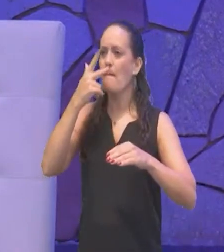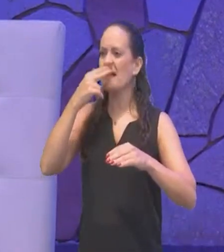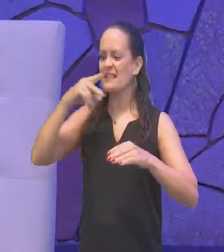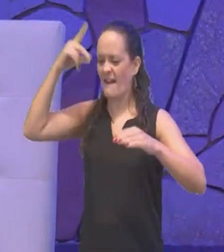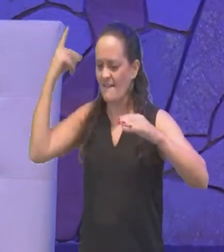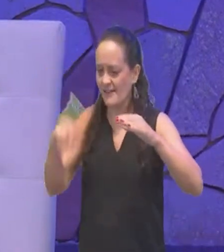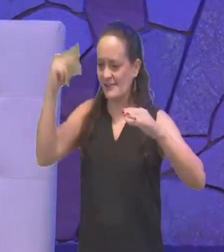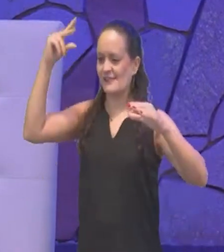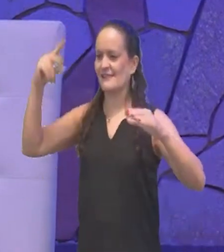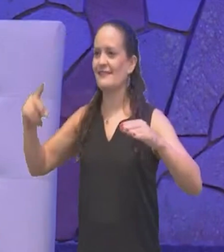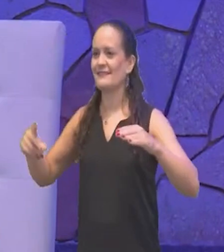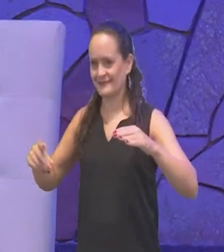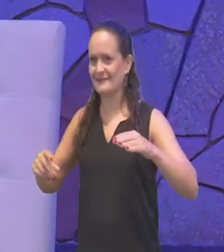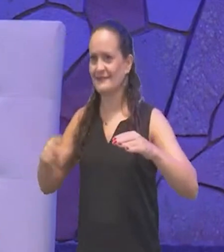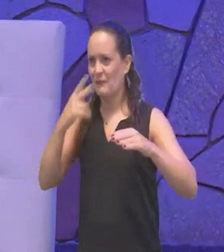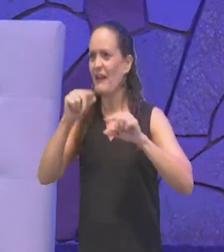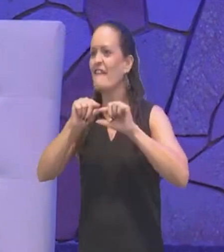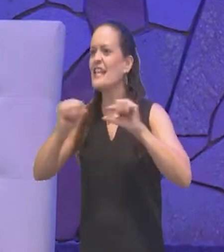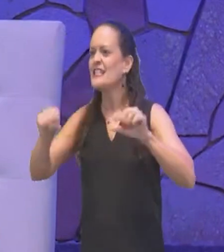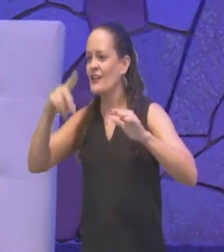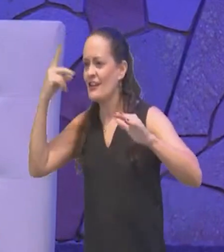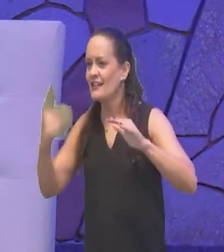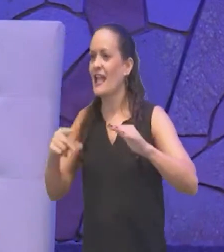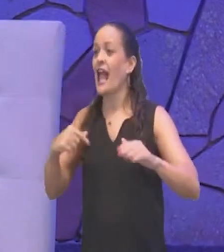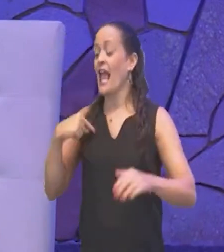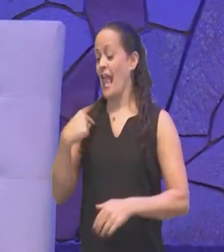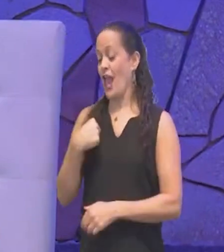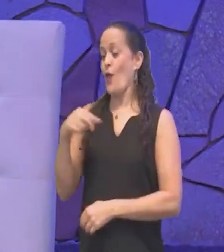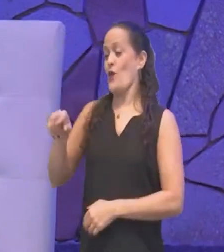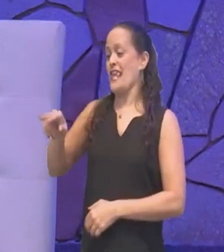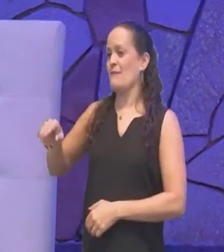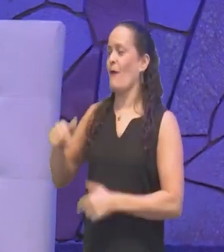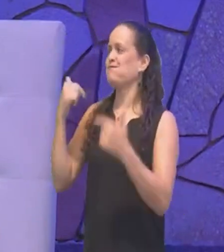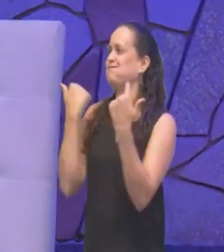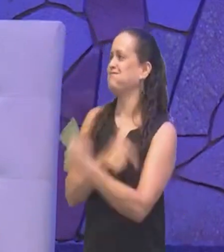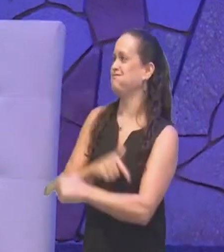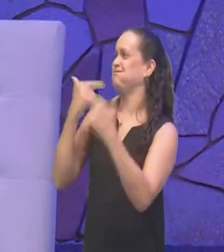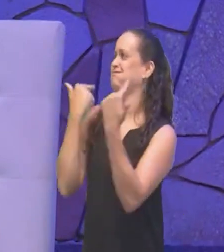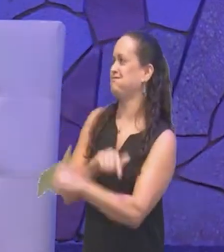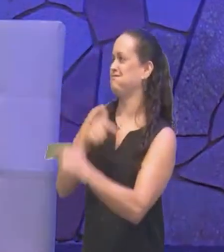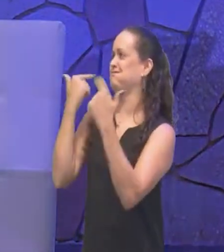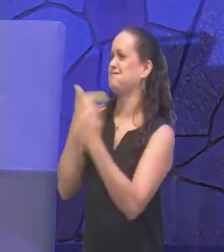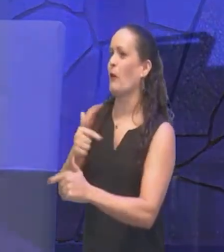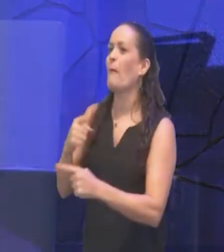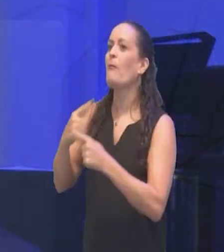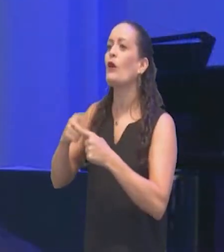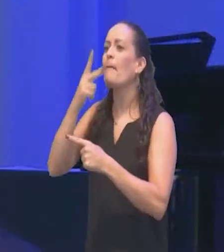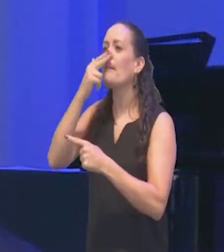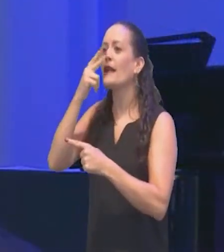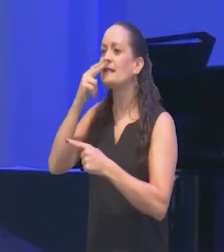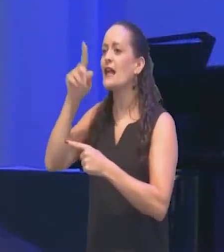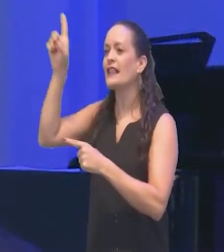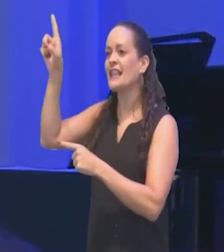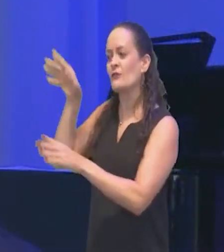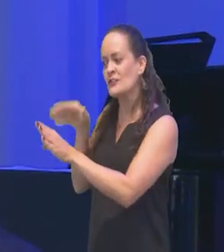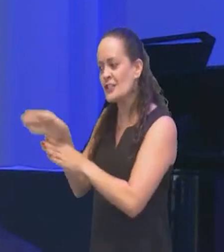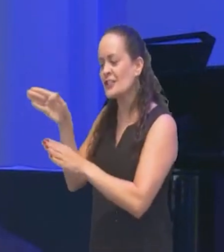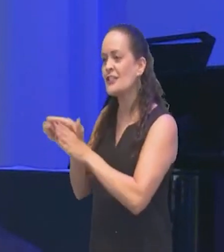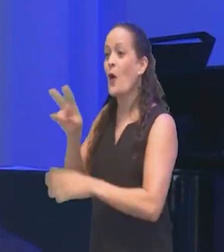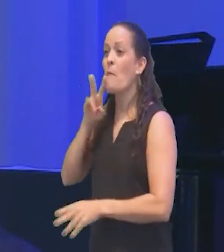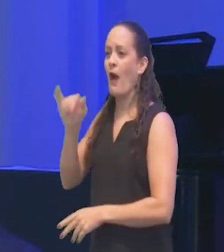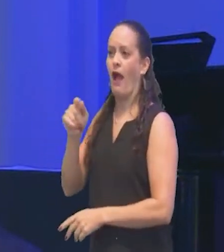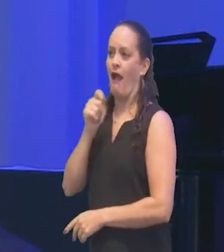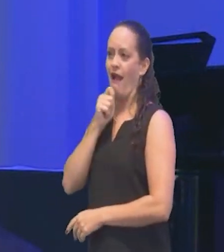cabeça, e nós, das crianças, começávamos a rir, e a rir, e a rir, e aquele culto acabava, era numa confusão, meus